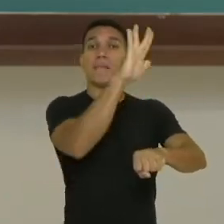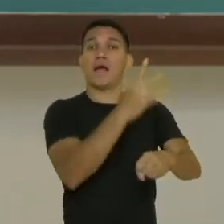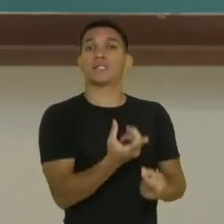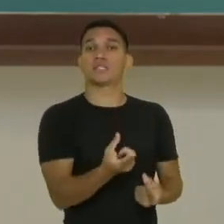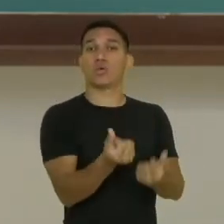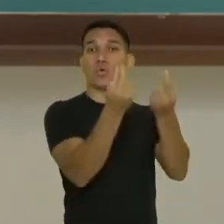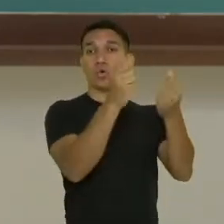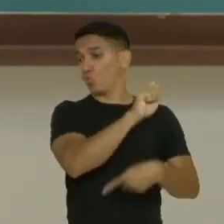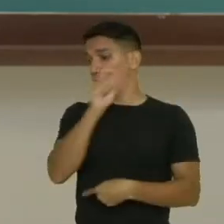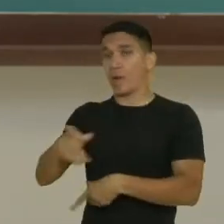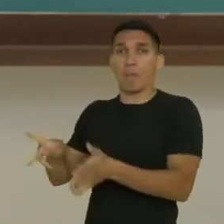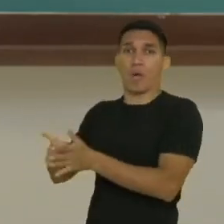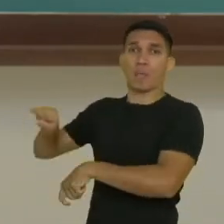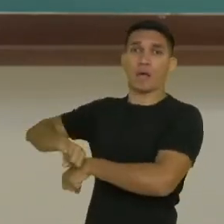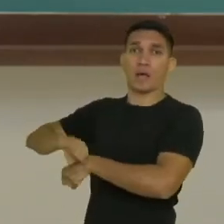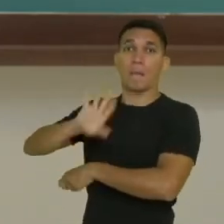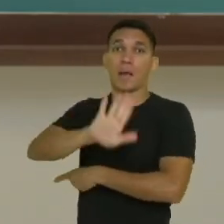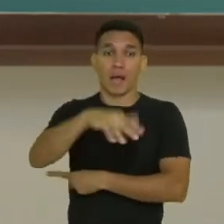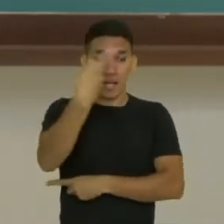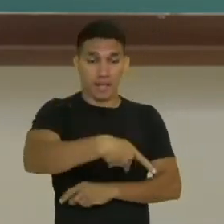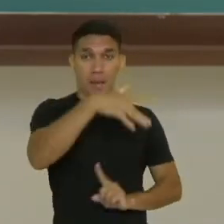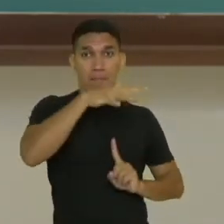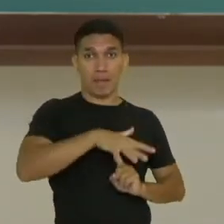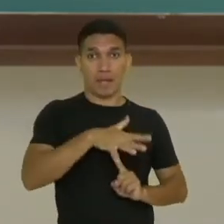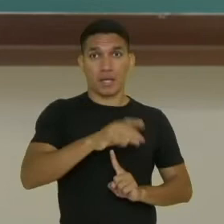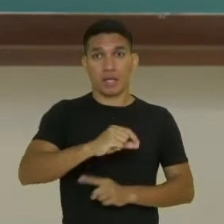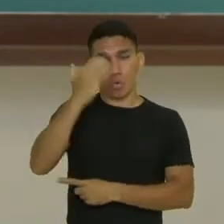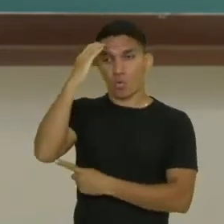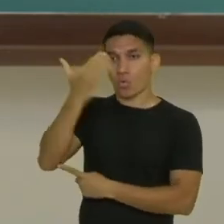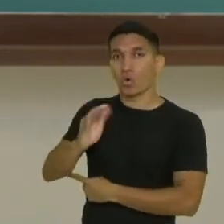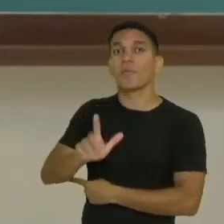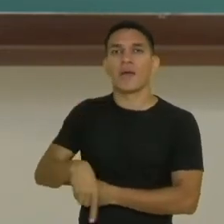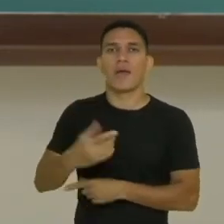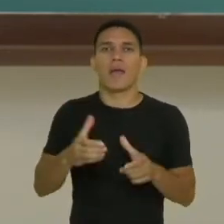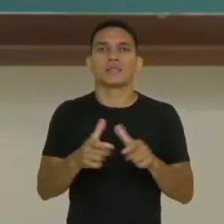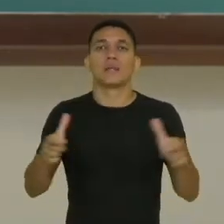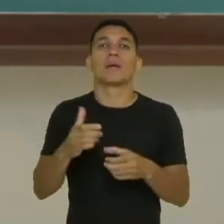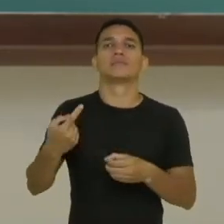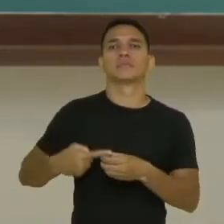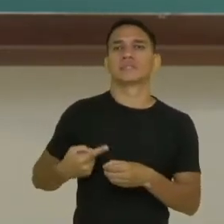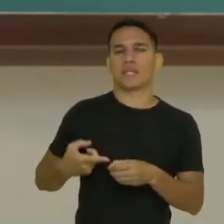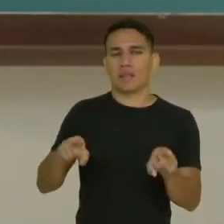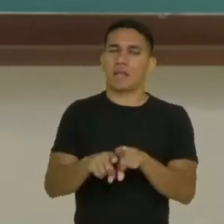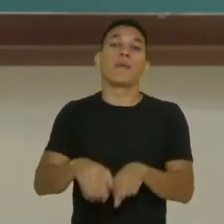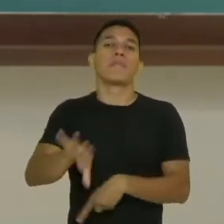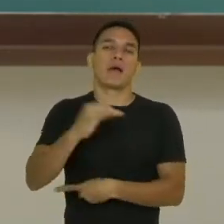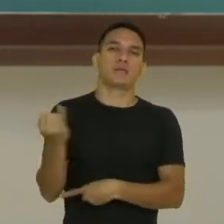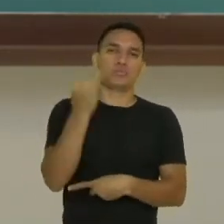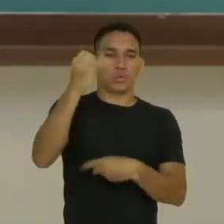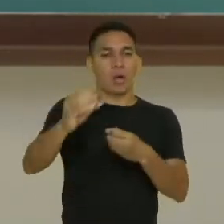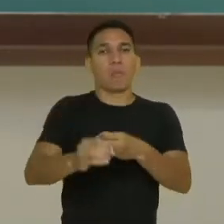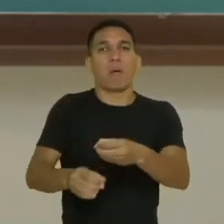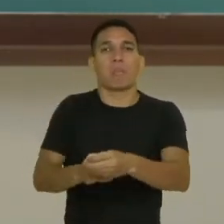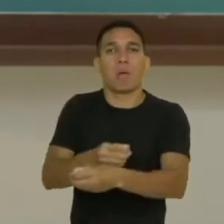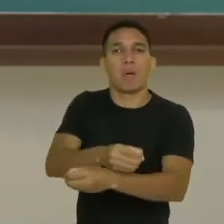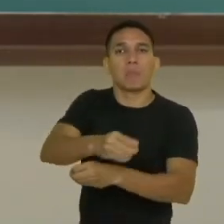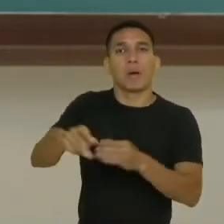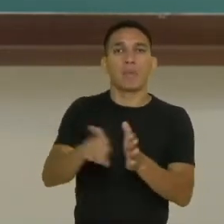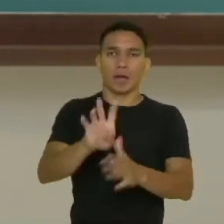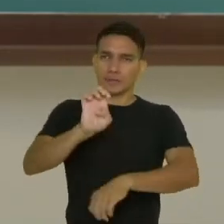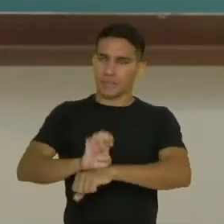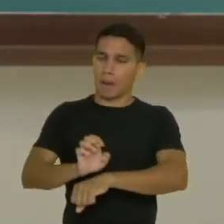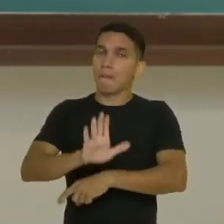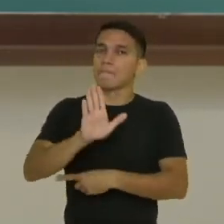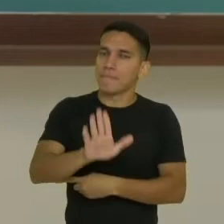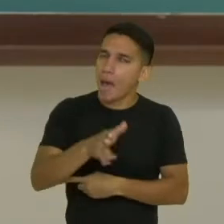capital, Mas no Paraná, Curitiba é a maior cidade e a mais importante metrópole do estado. Mas